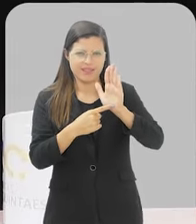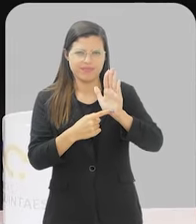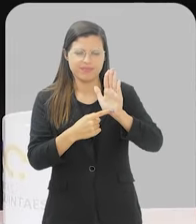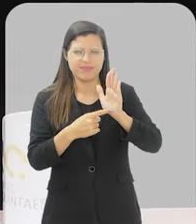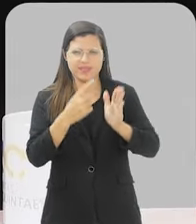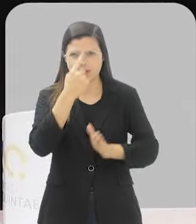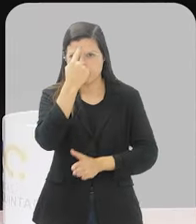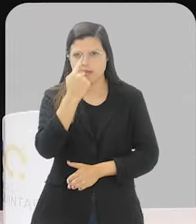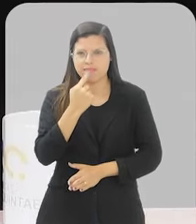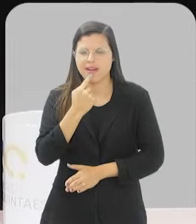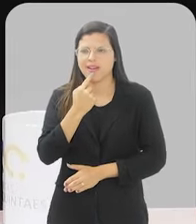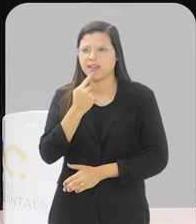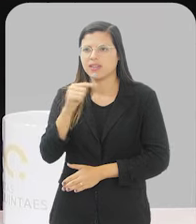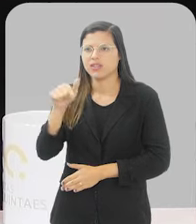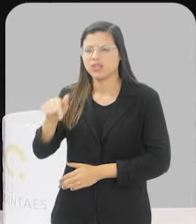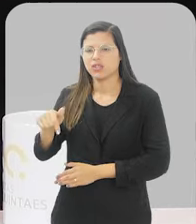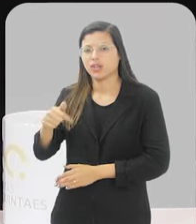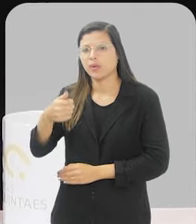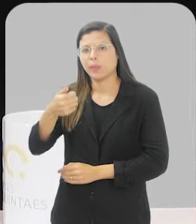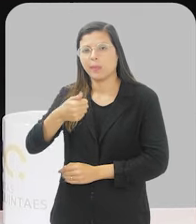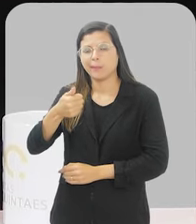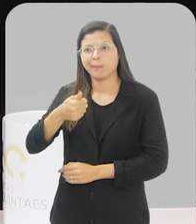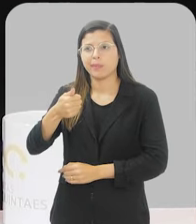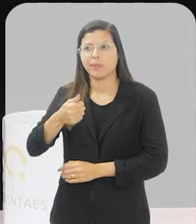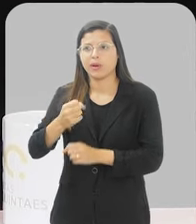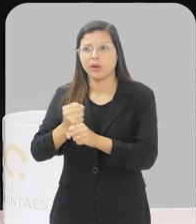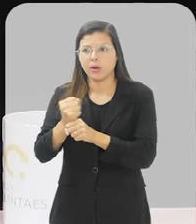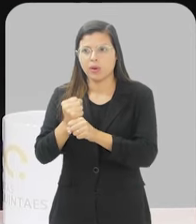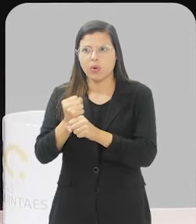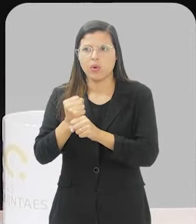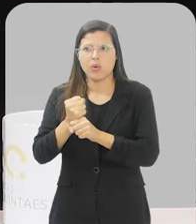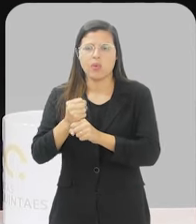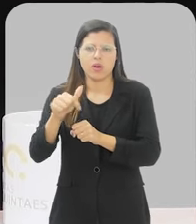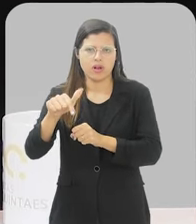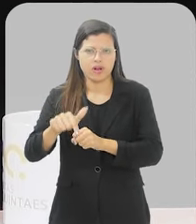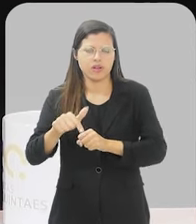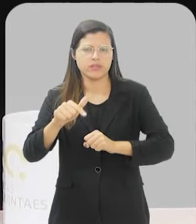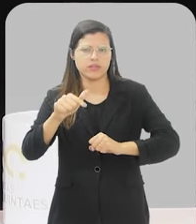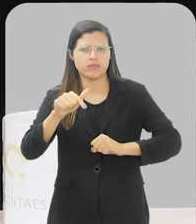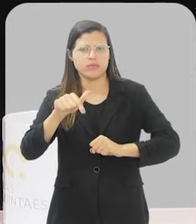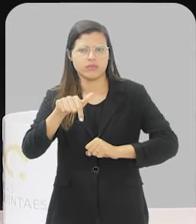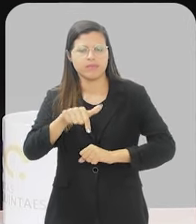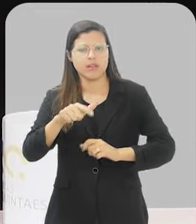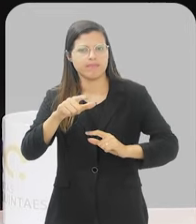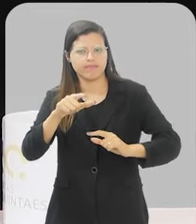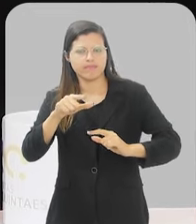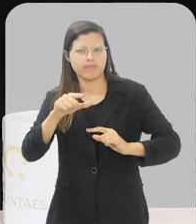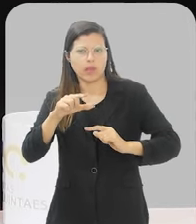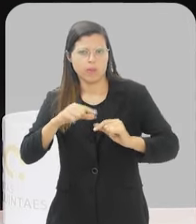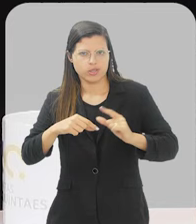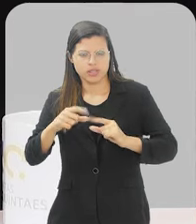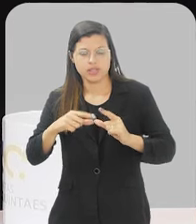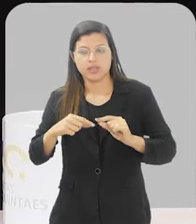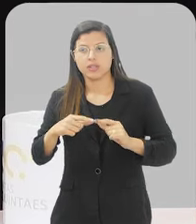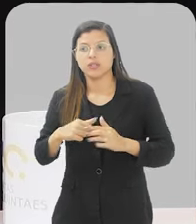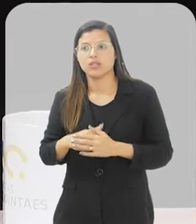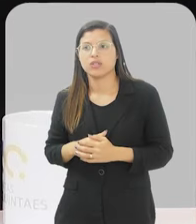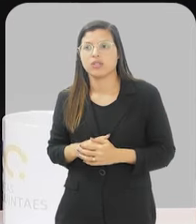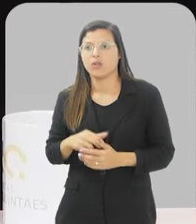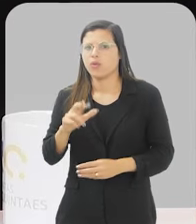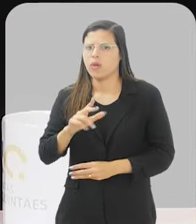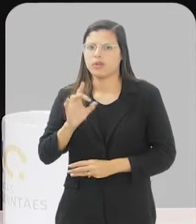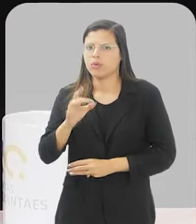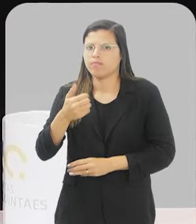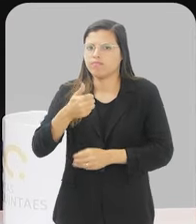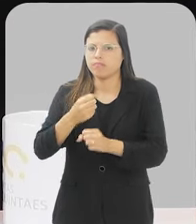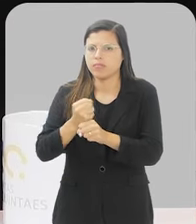foto Sim. do Ouro Milá, que foi meu primeiro ano no Abre Alas da Mocidade. E aí, não só